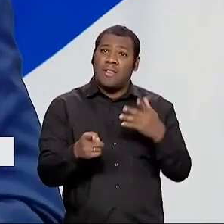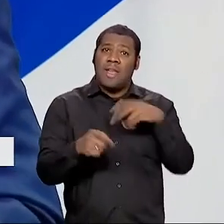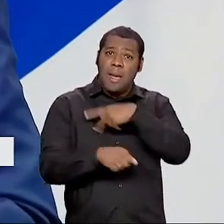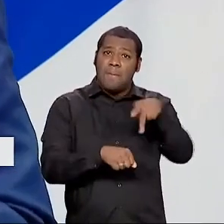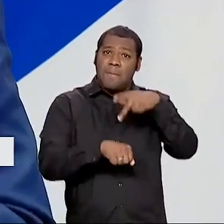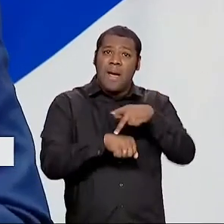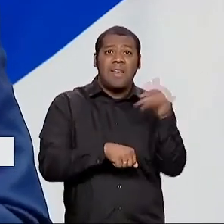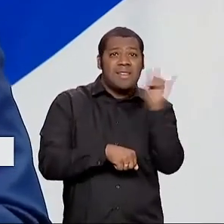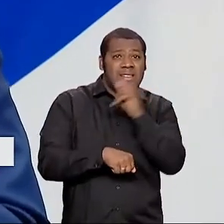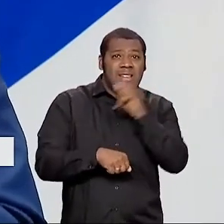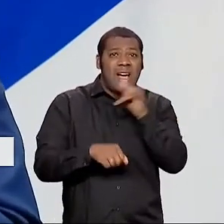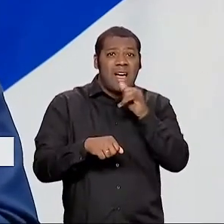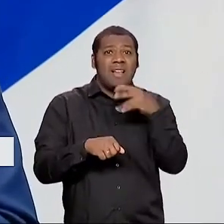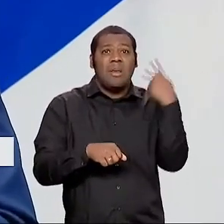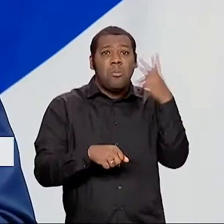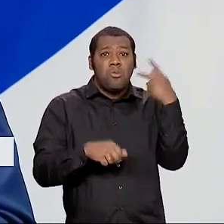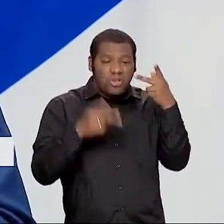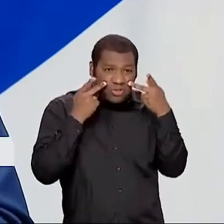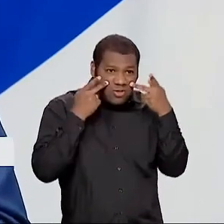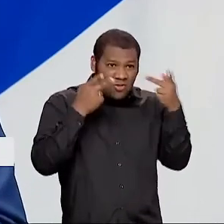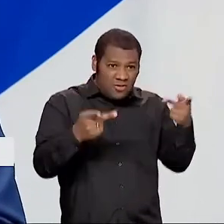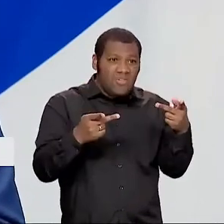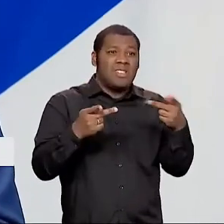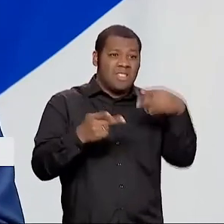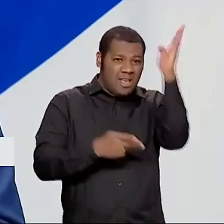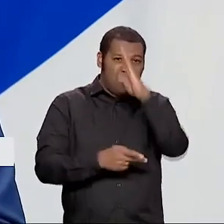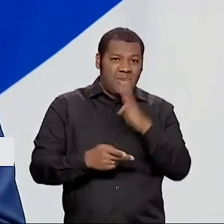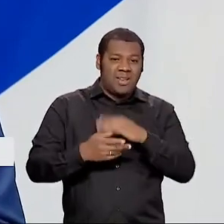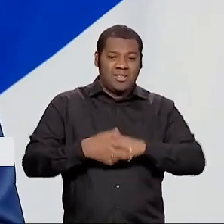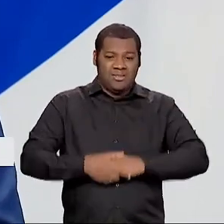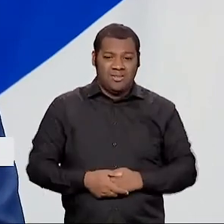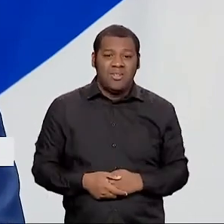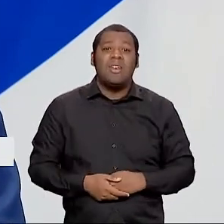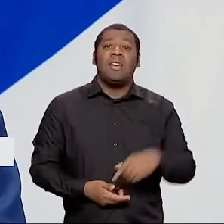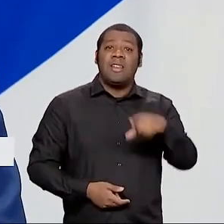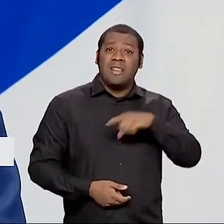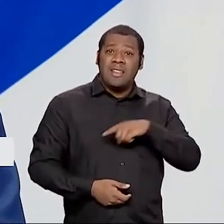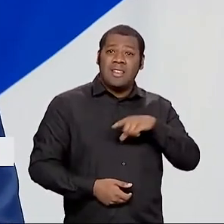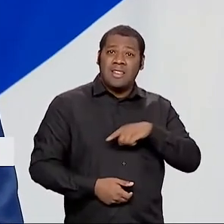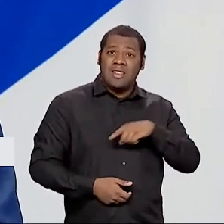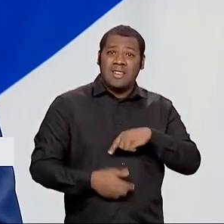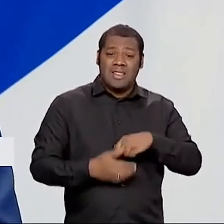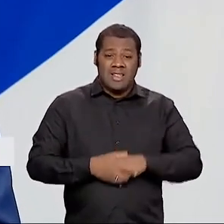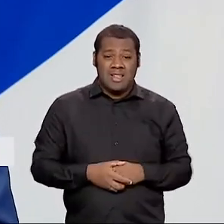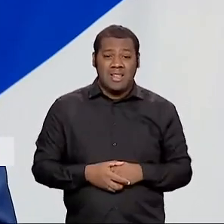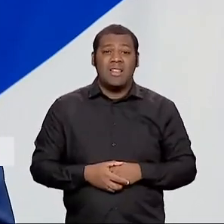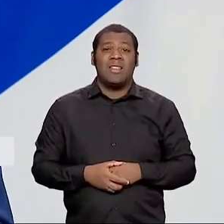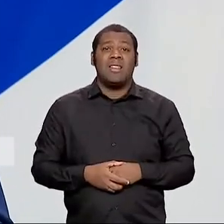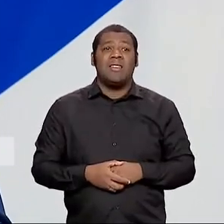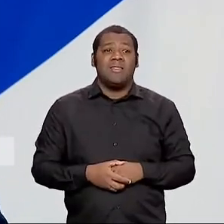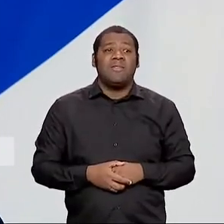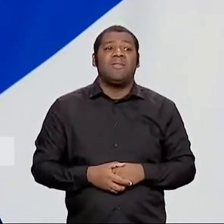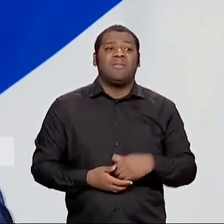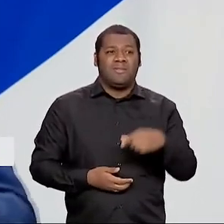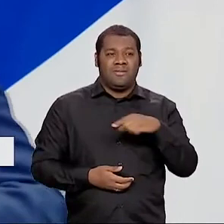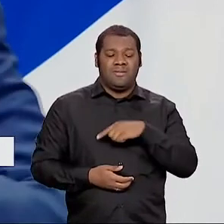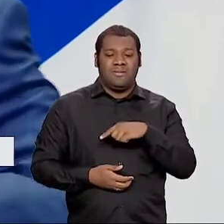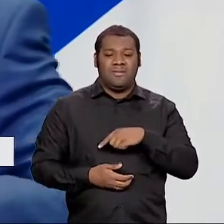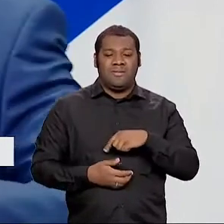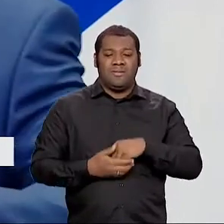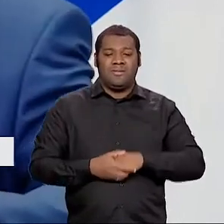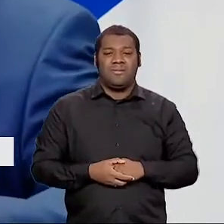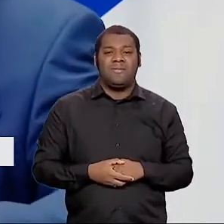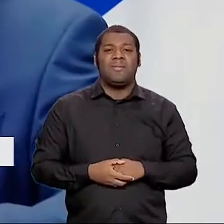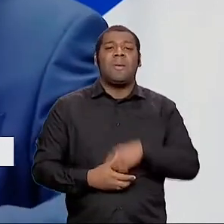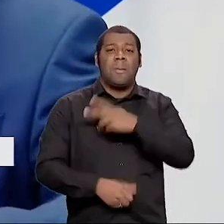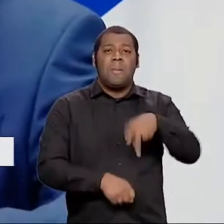com a maior cidade italiana depois de Roma e depois da própria Itália, ou seja, o Brasil. E na França,